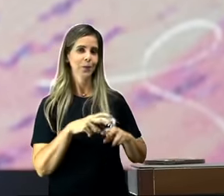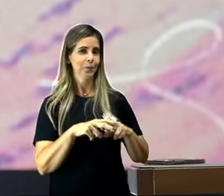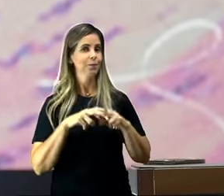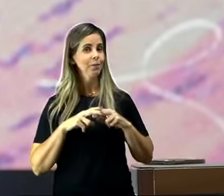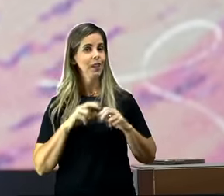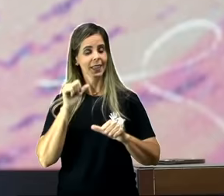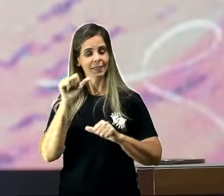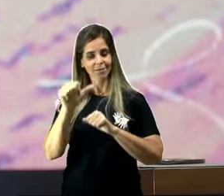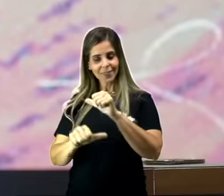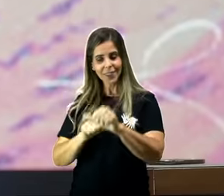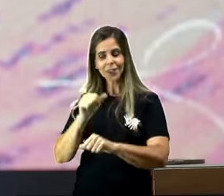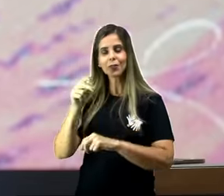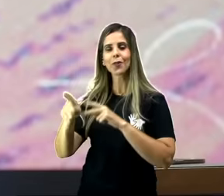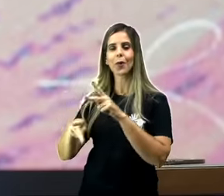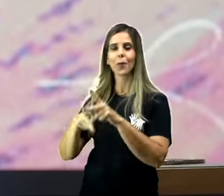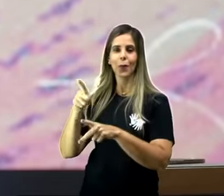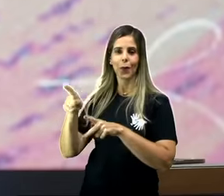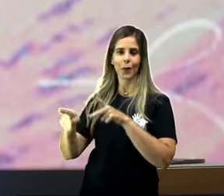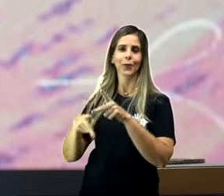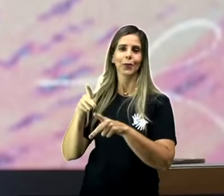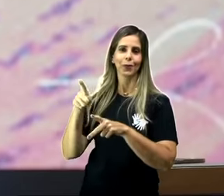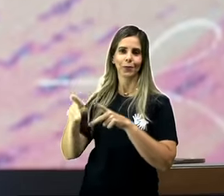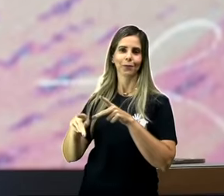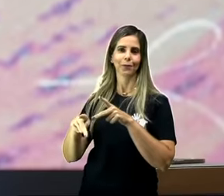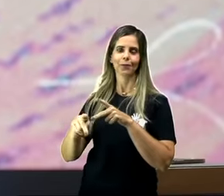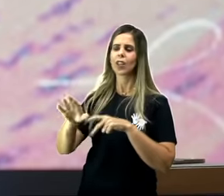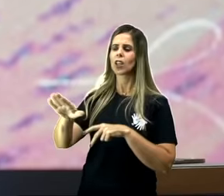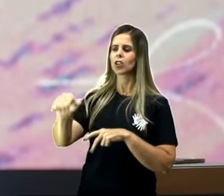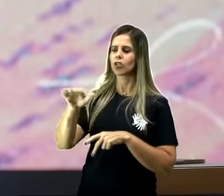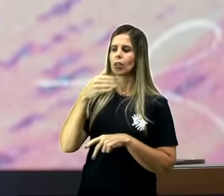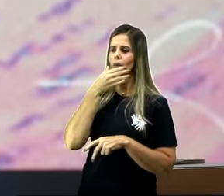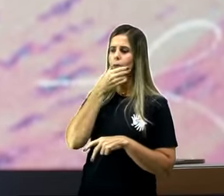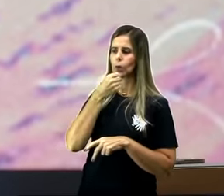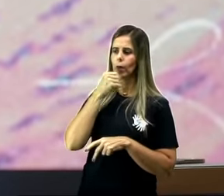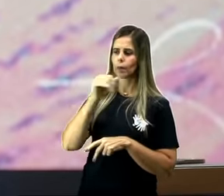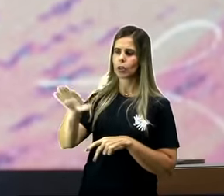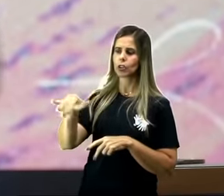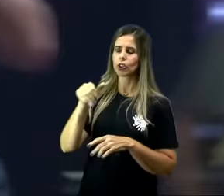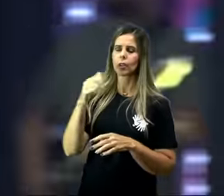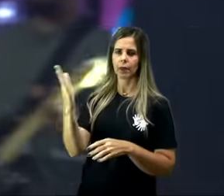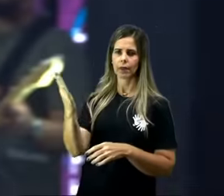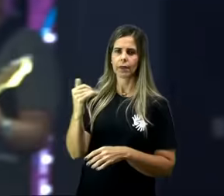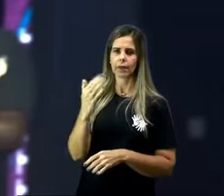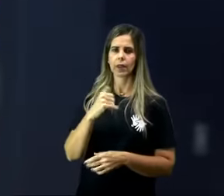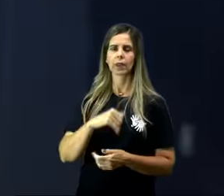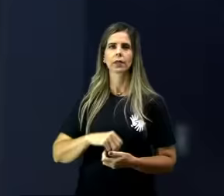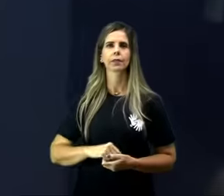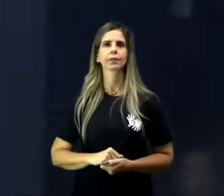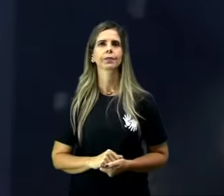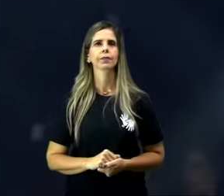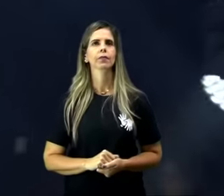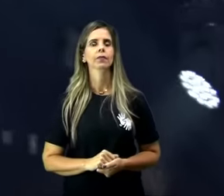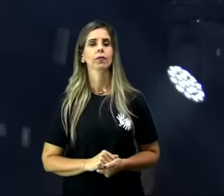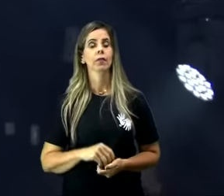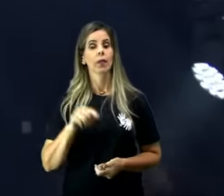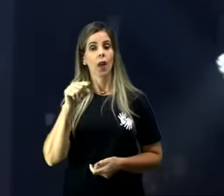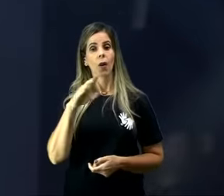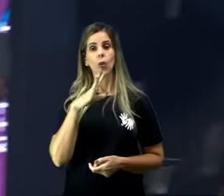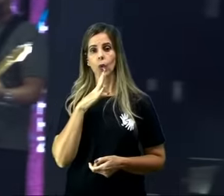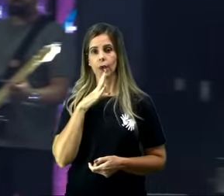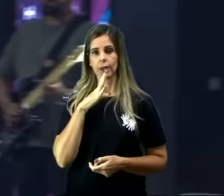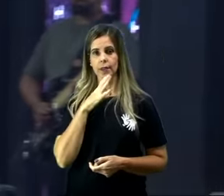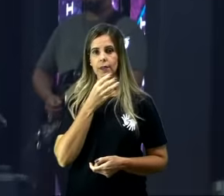povo. Chama ele que está de pé aqui, vem cá. Vem cá, vem cá. Há uns meses atrás eu conheci esse